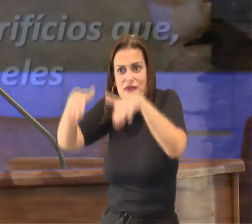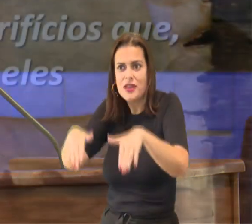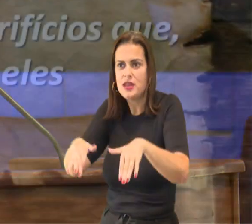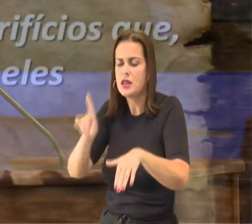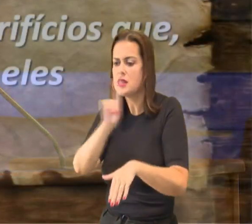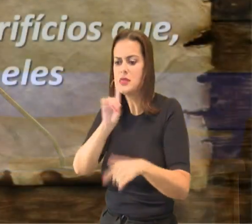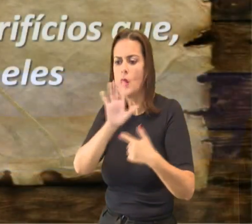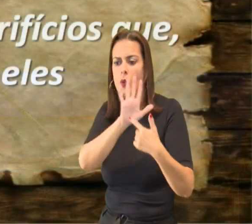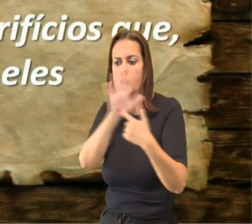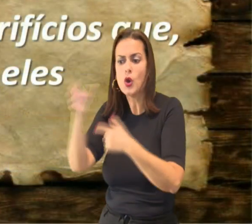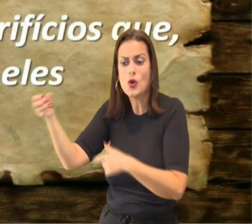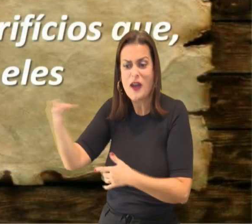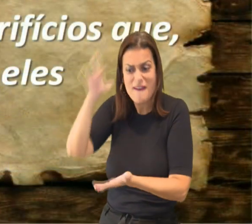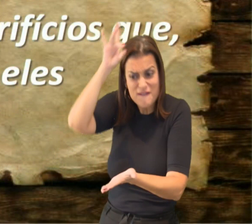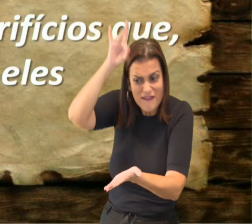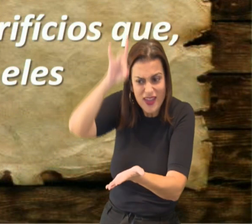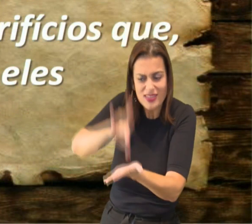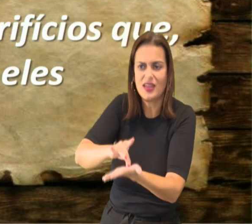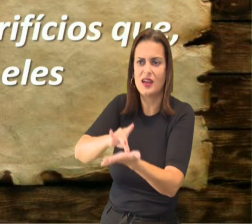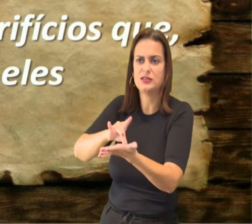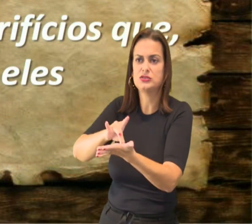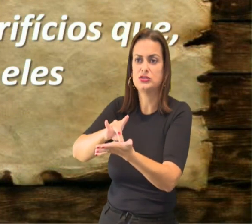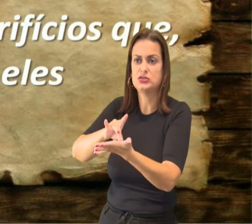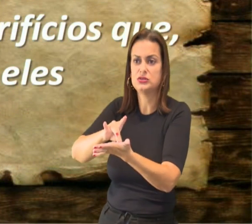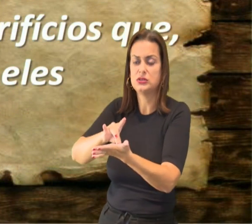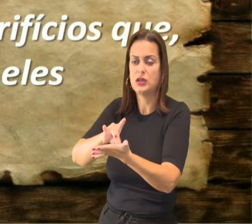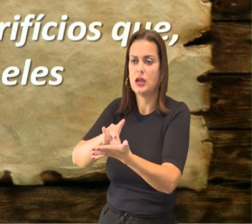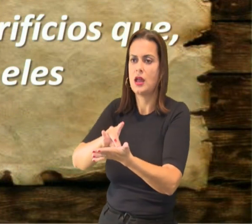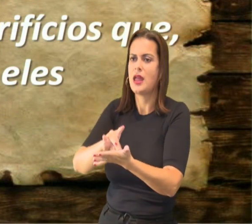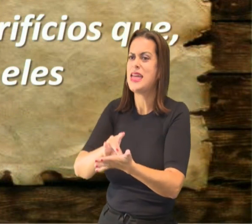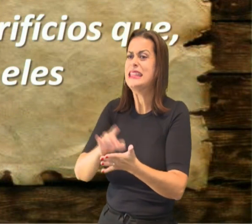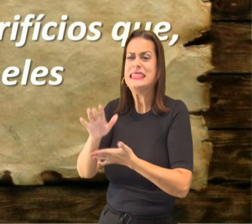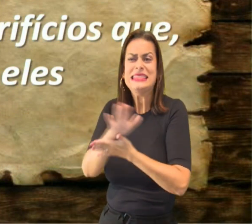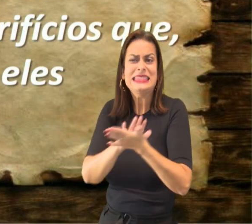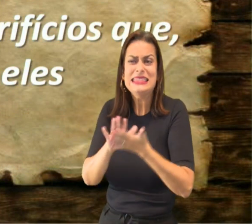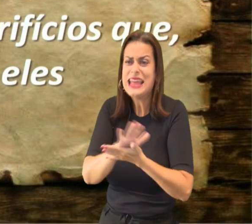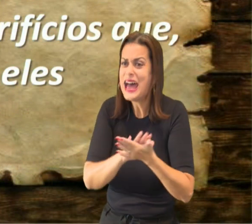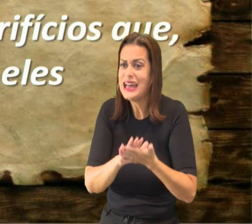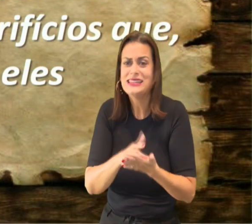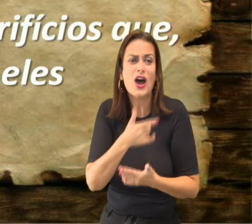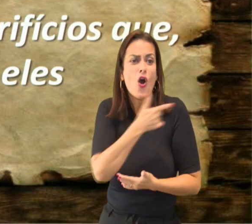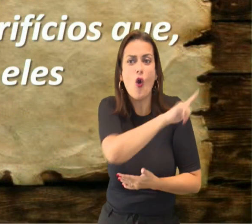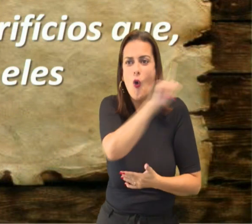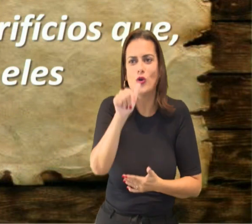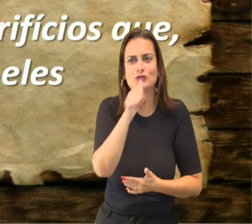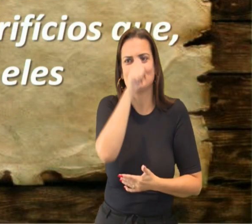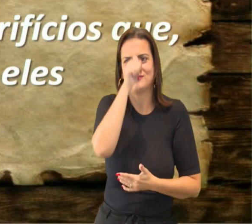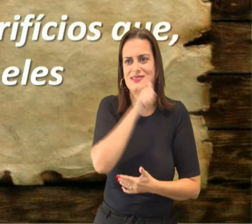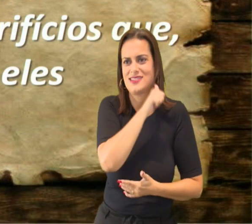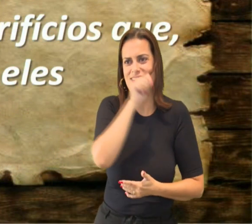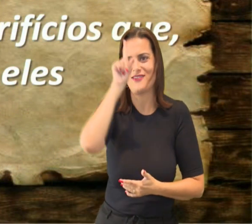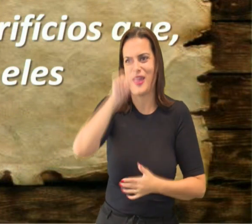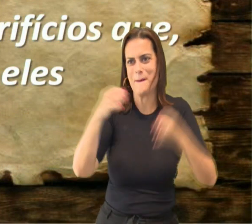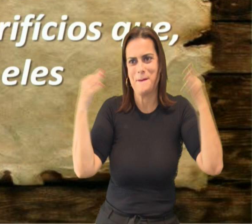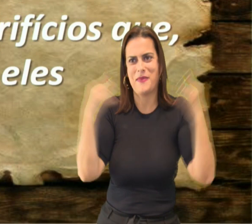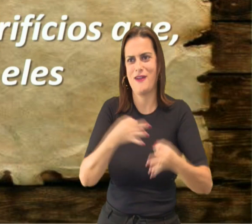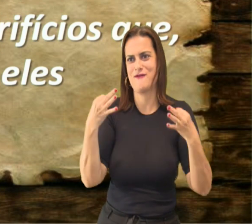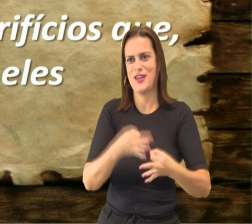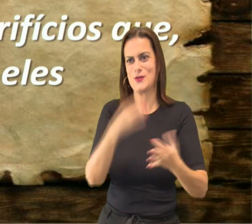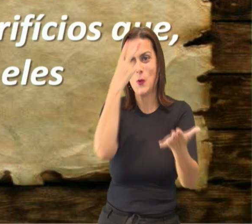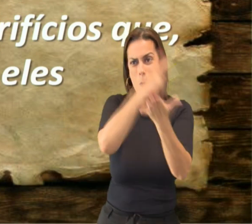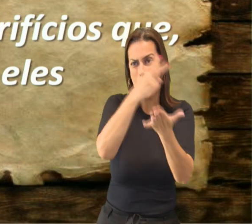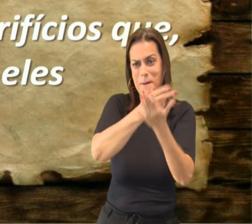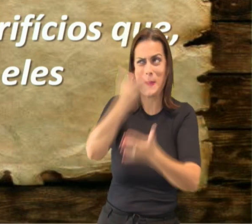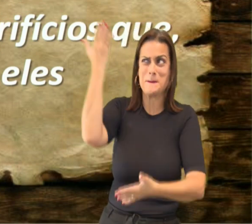imagem real das coisas, nunca mais pode tornar perfeitos ofertantes, com os mesmos sacrifícios que